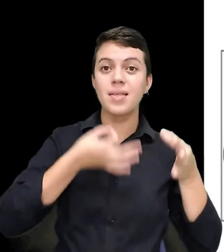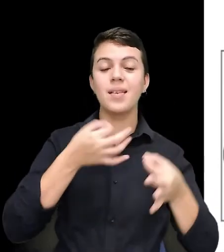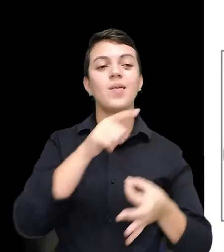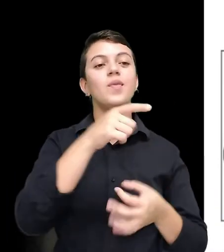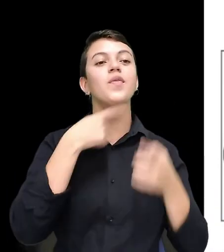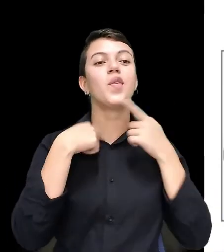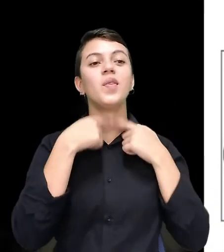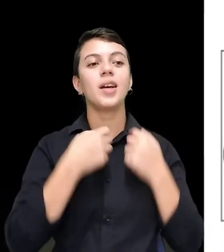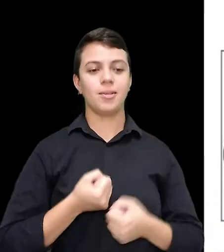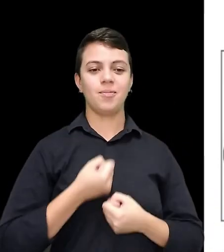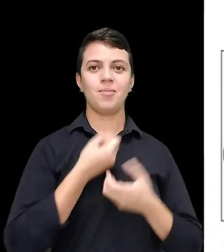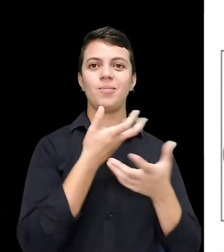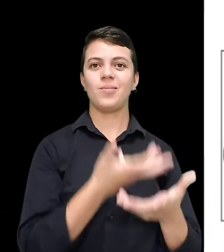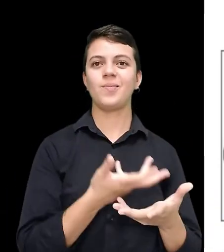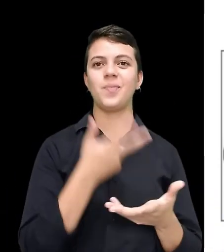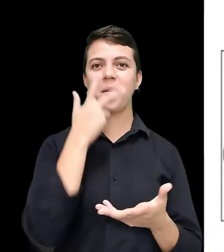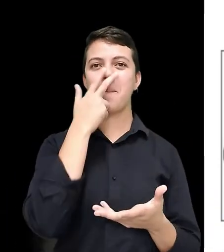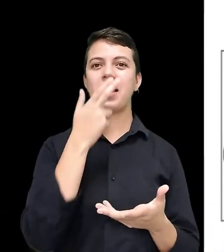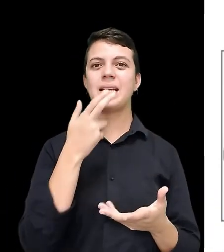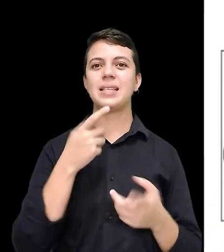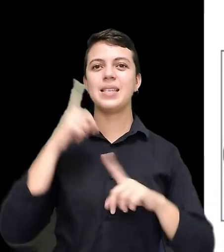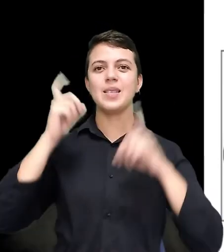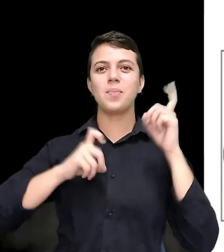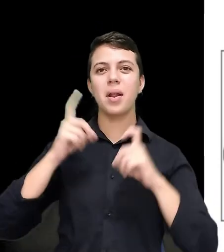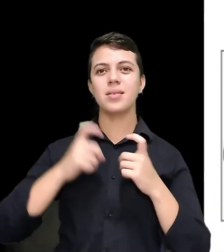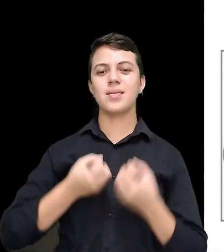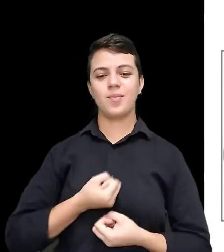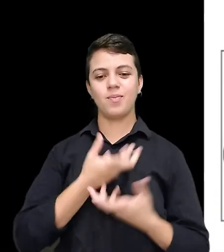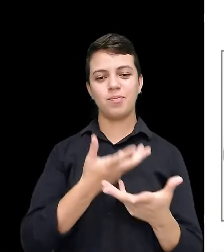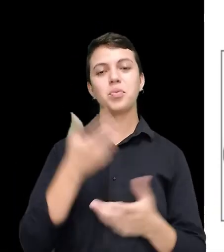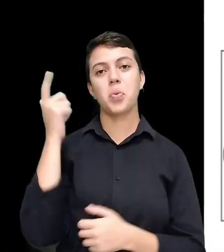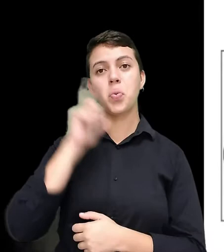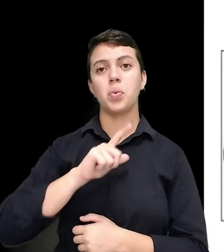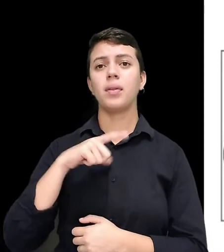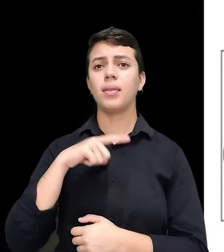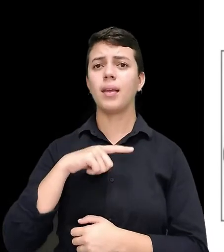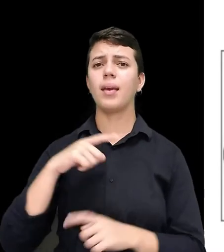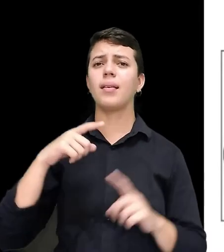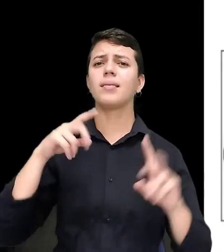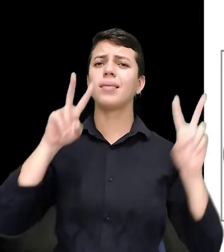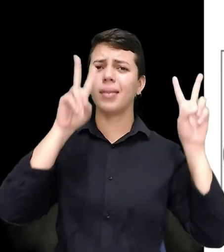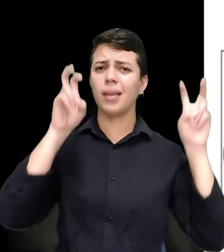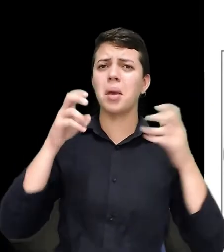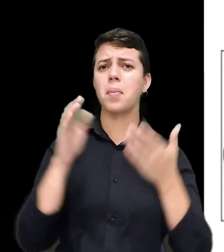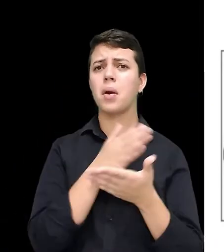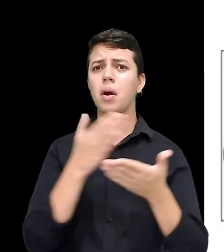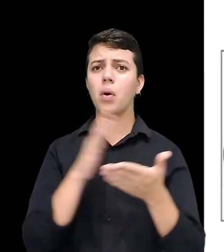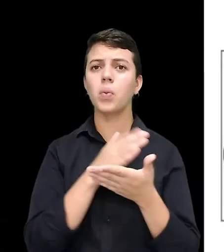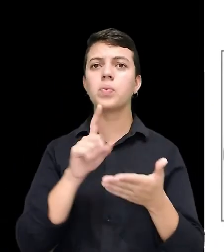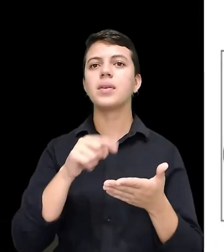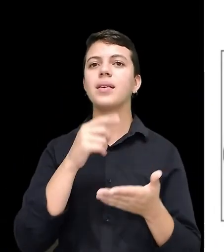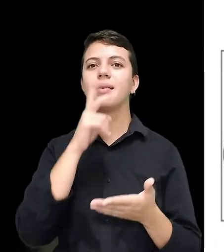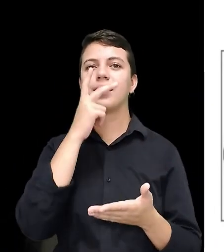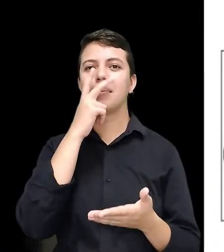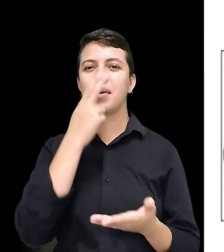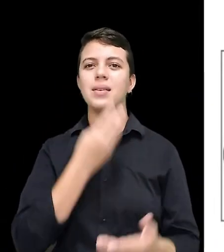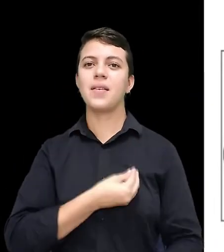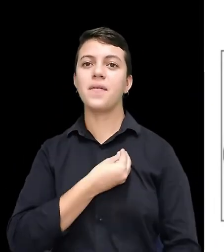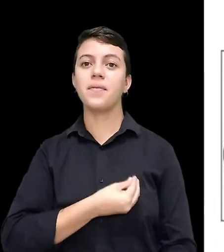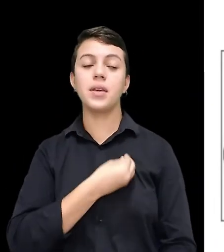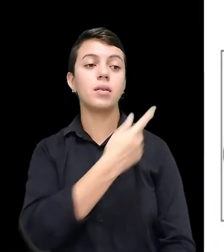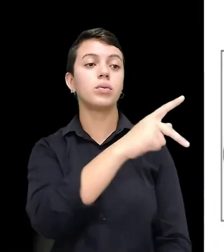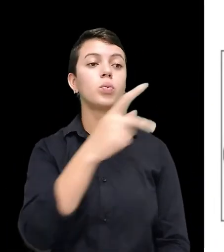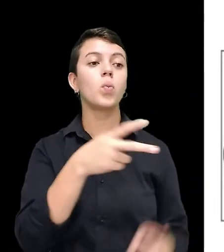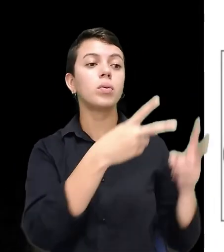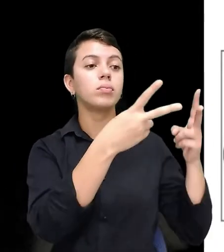Da construção desse conhecimento a partir aí, por exemplo, de alguns temas geradores que surgem da vida